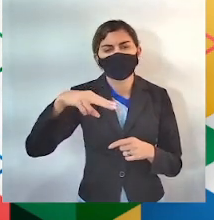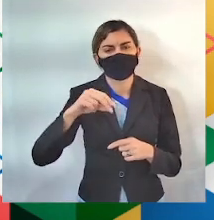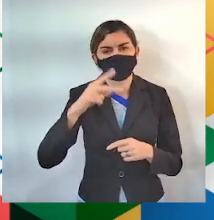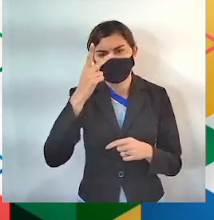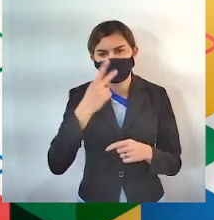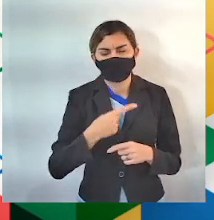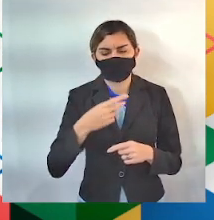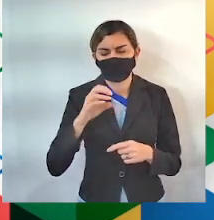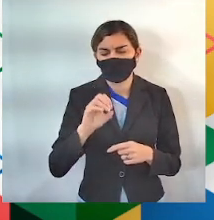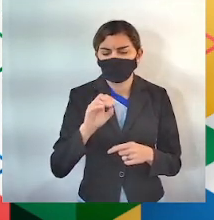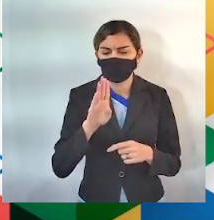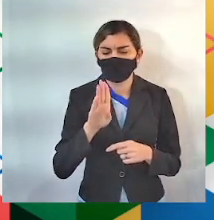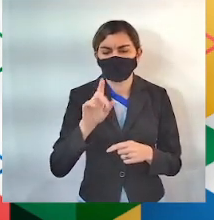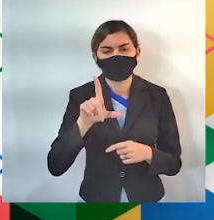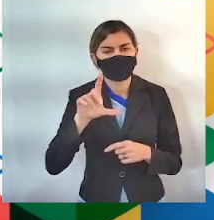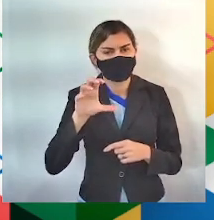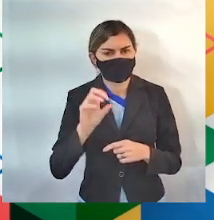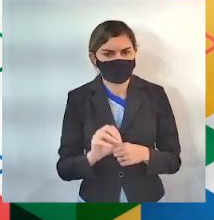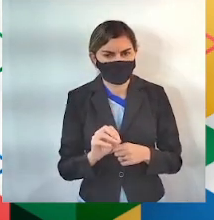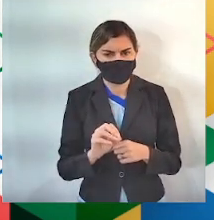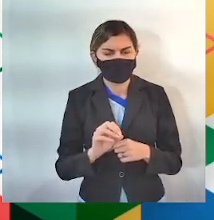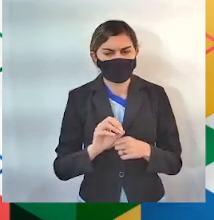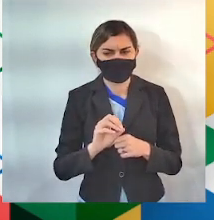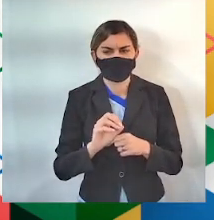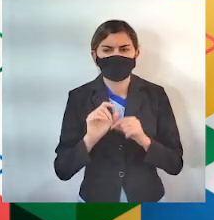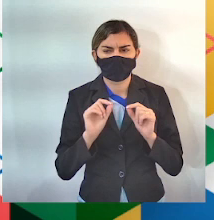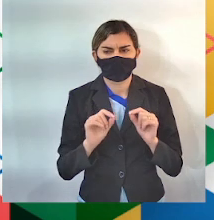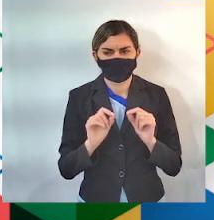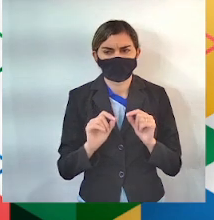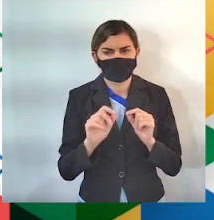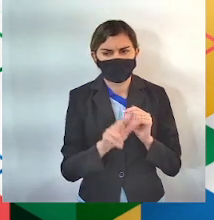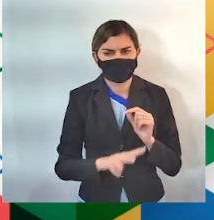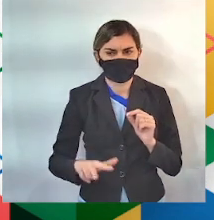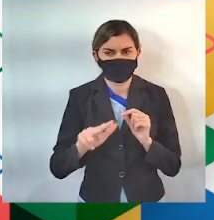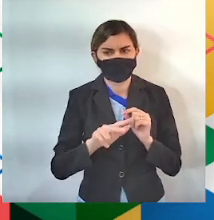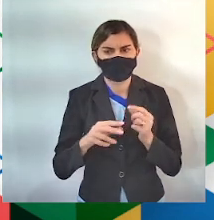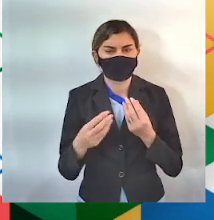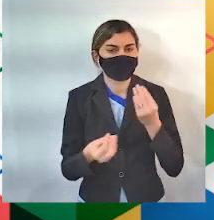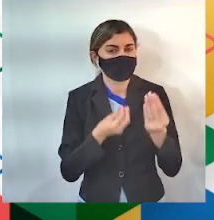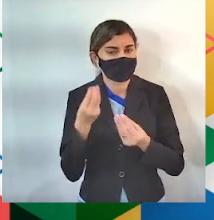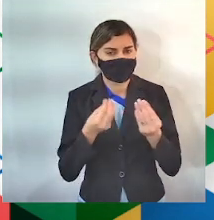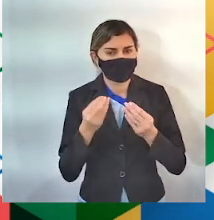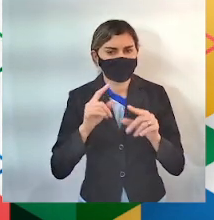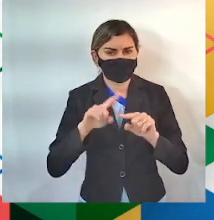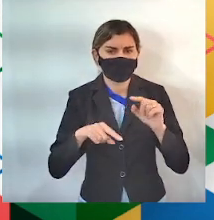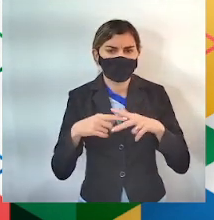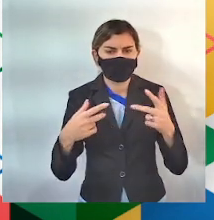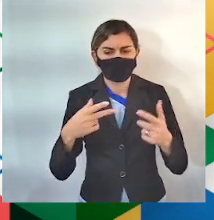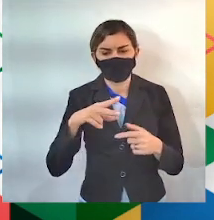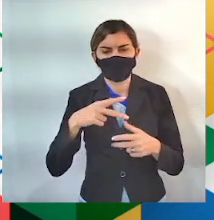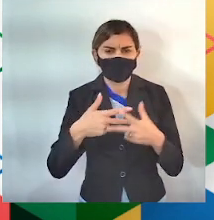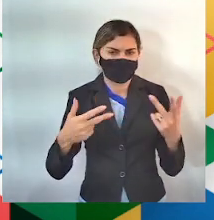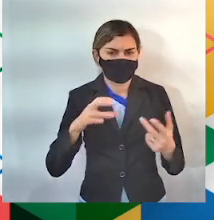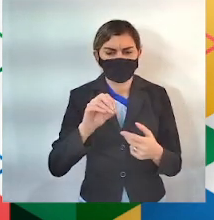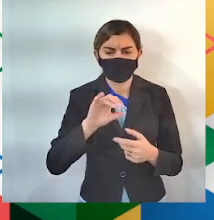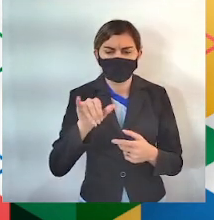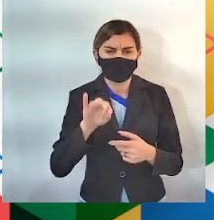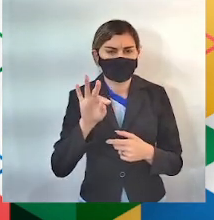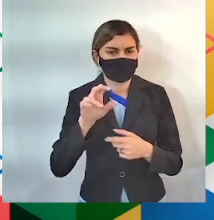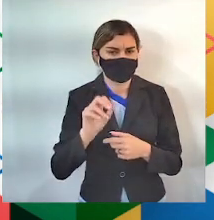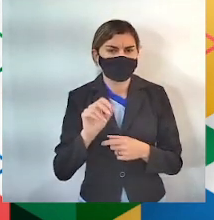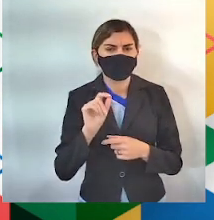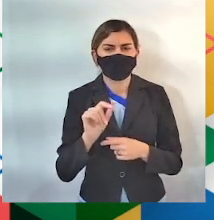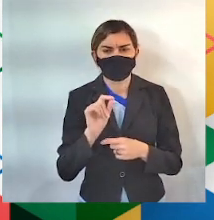caso oblíquo, ou seja, os object pronouns, eles funcionam como objetos. O que seria